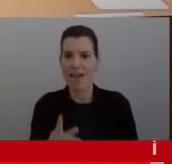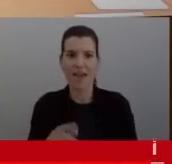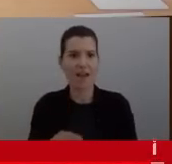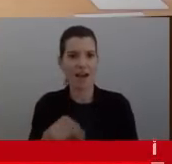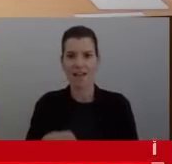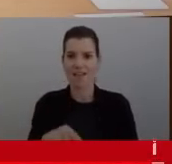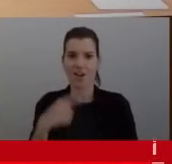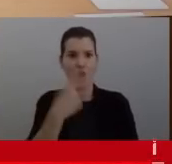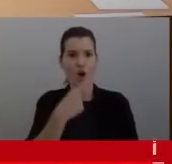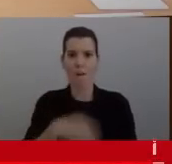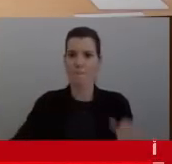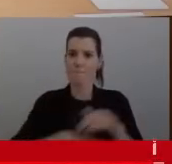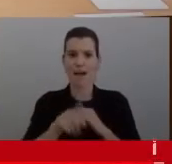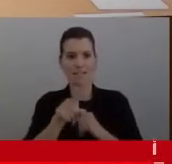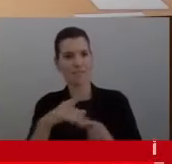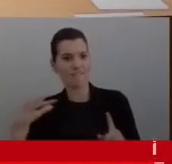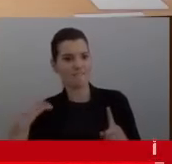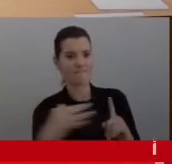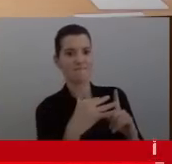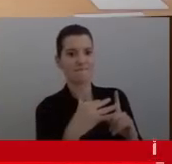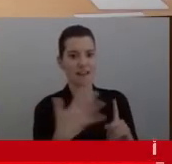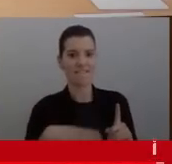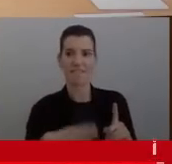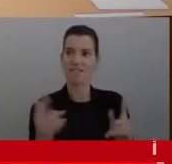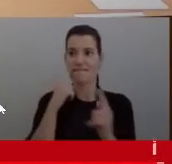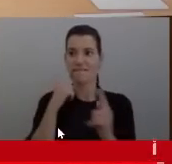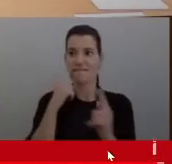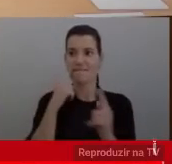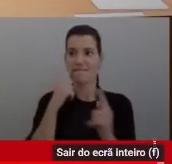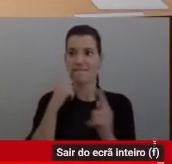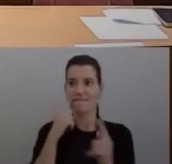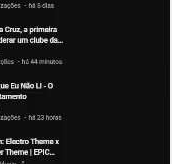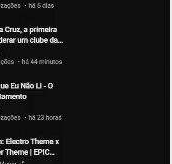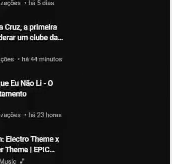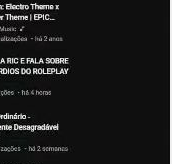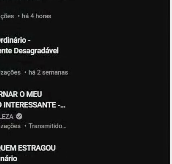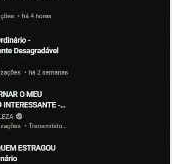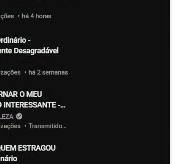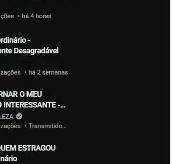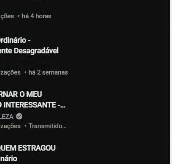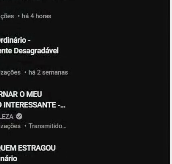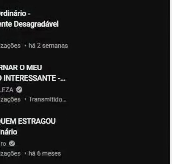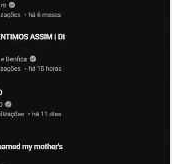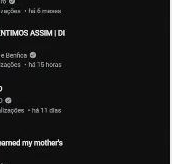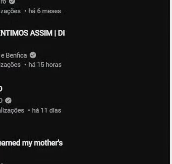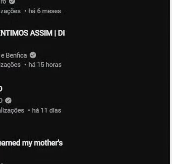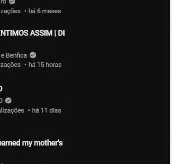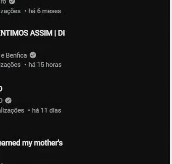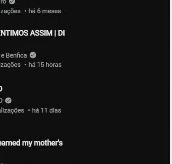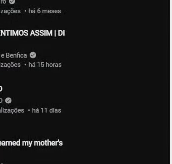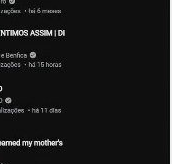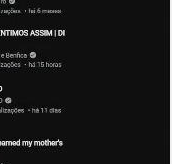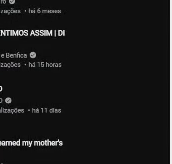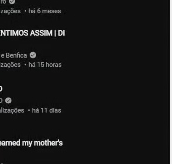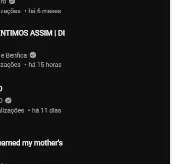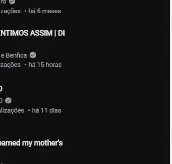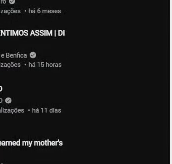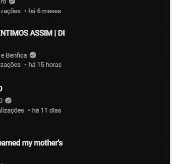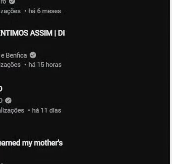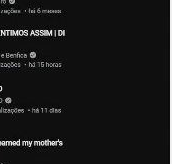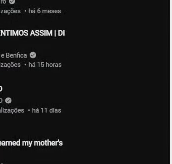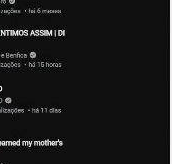atenção e comigo não pega comigo esta edição Liberal está excelente